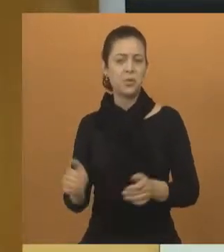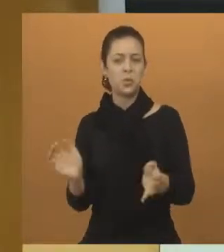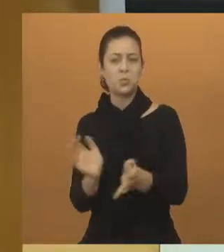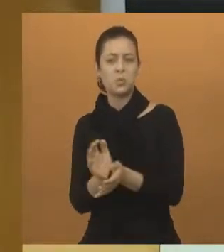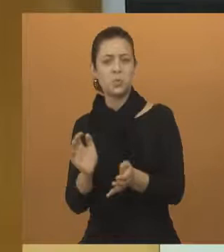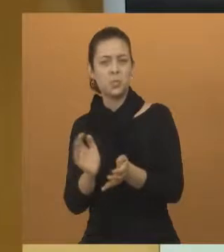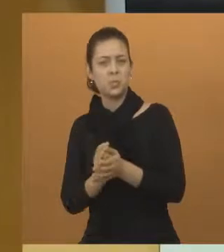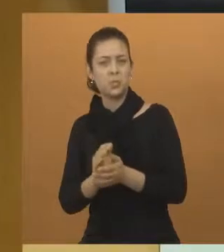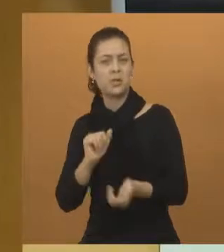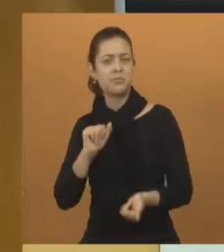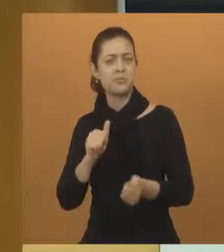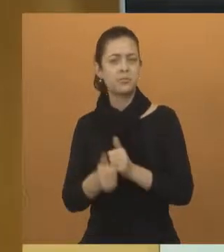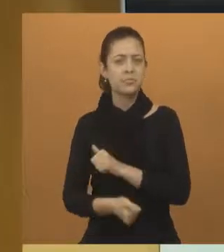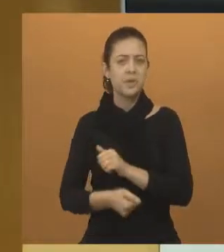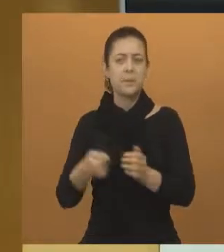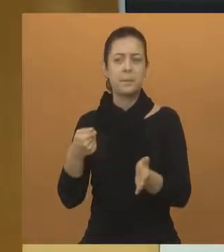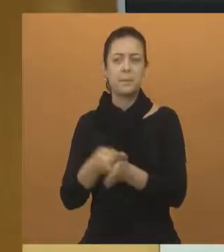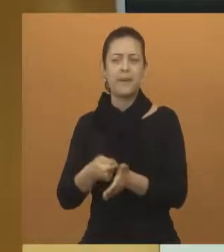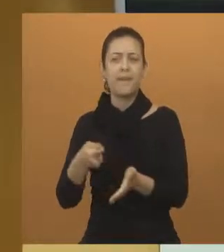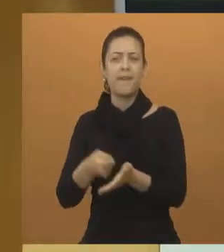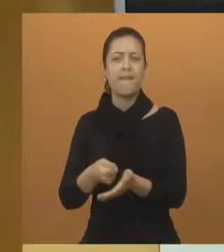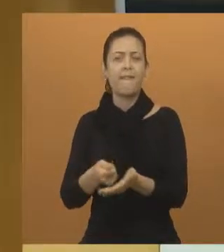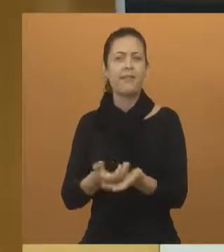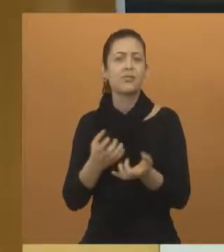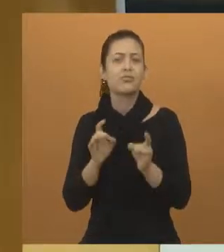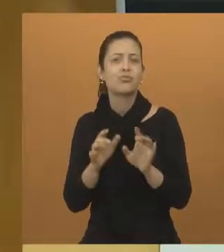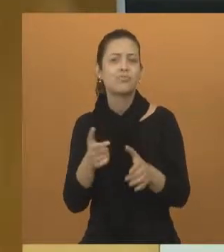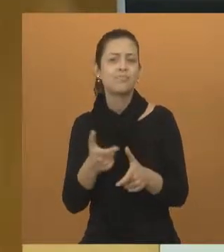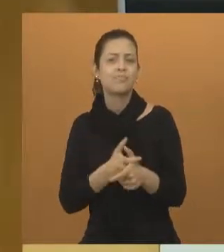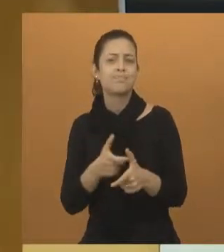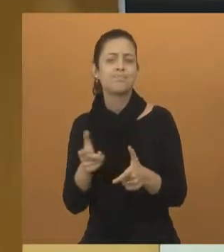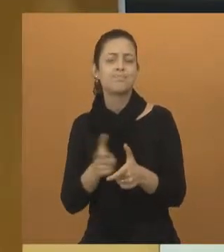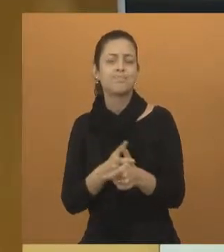estão caminhando para pagar apenas IPTU,